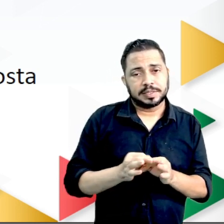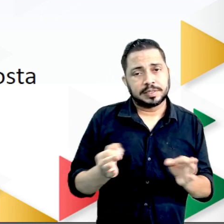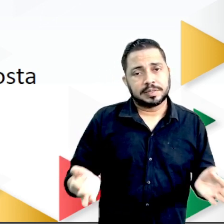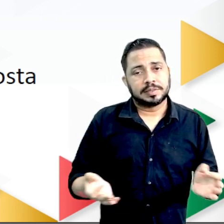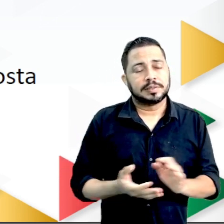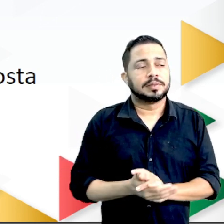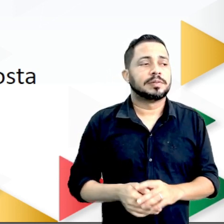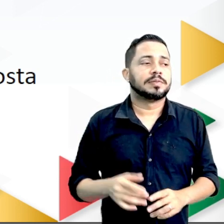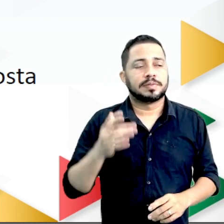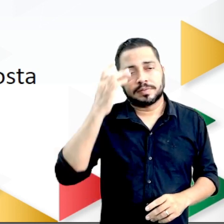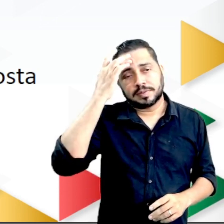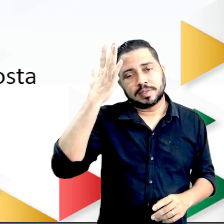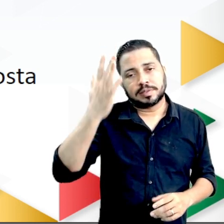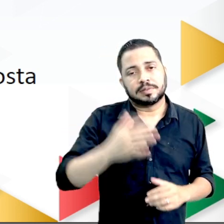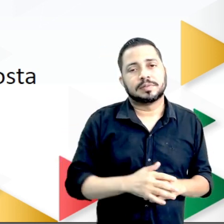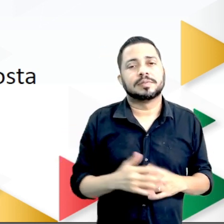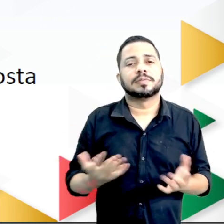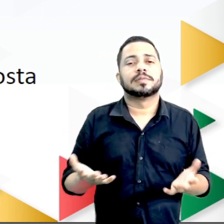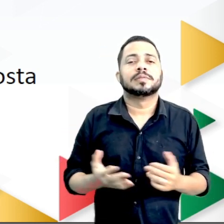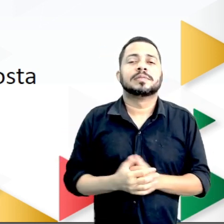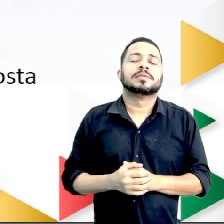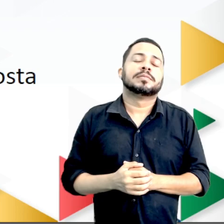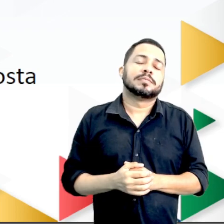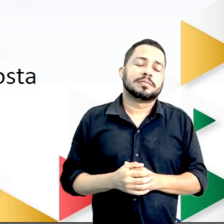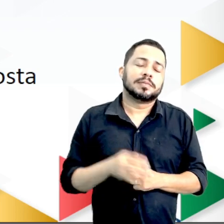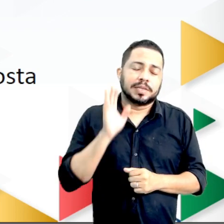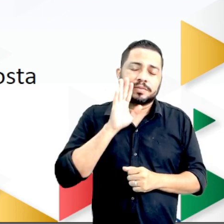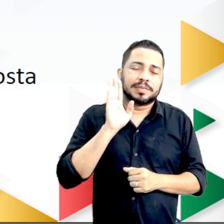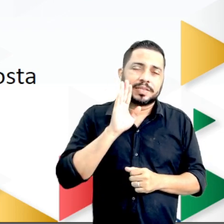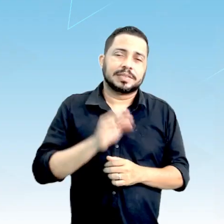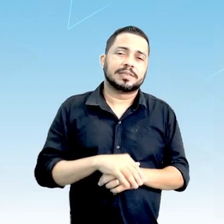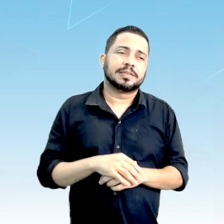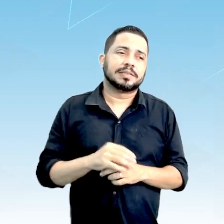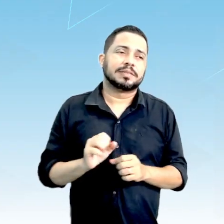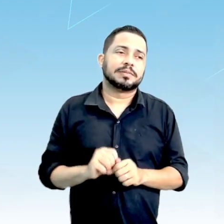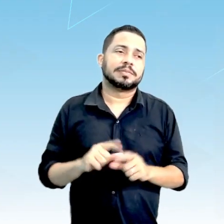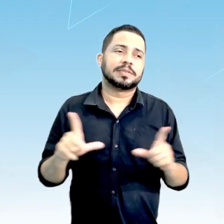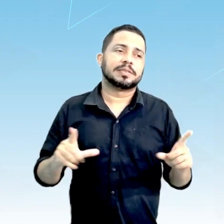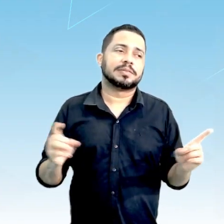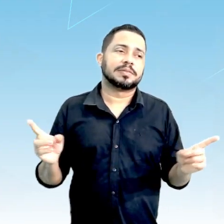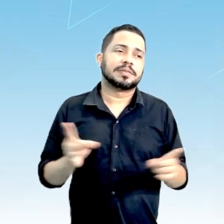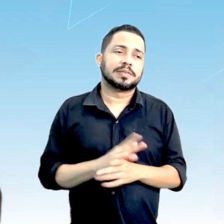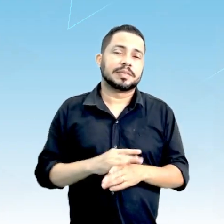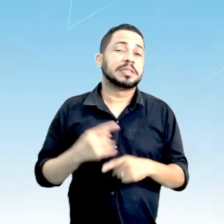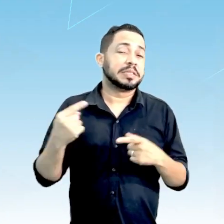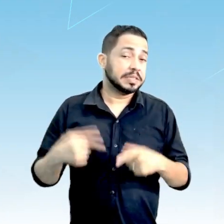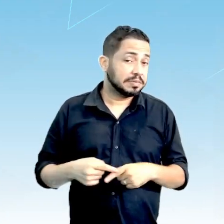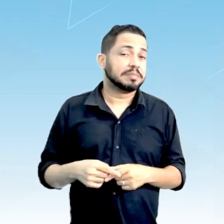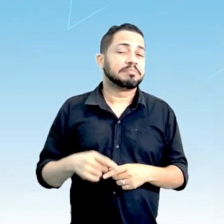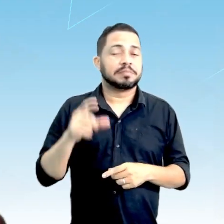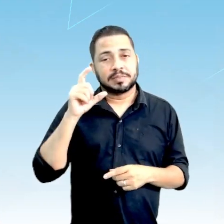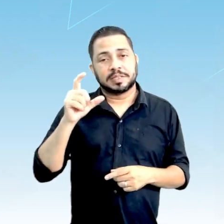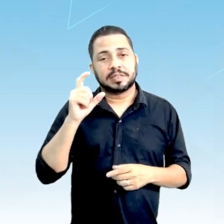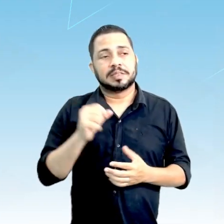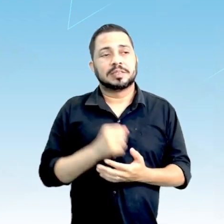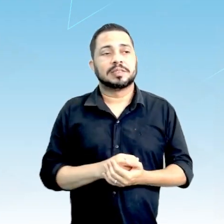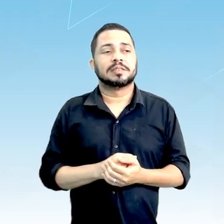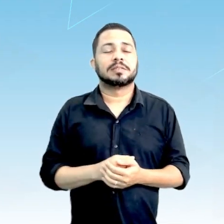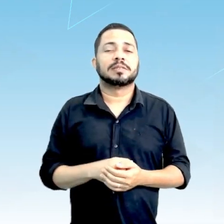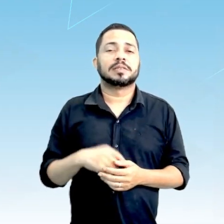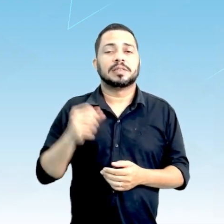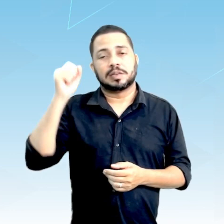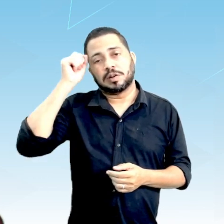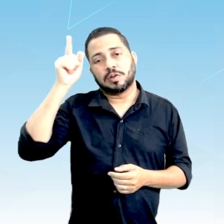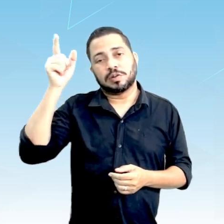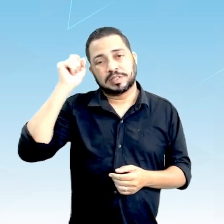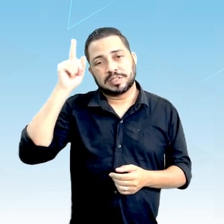assim. Fácil? Foi fácil? Então, beleza, traz para mim, Manuel, para a gente fechar esse desafio interessante. Usa muita lógica,